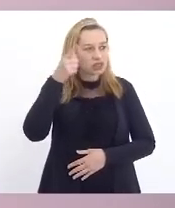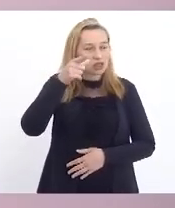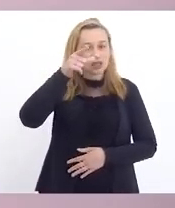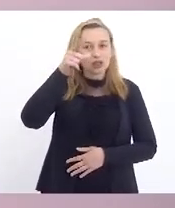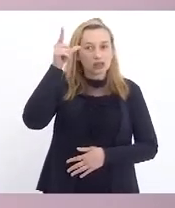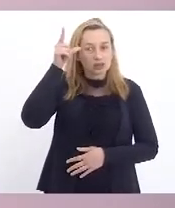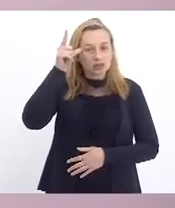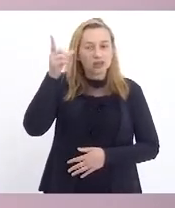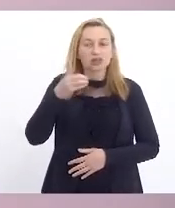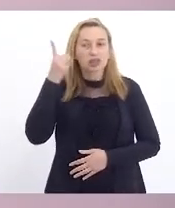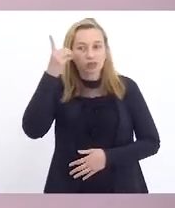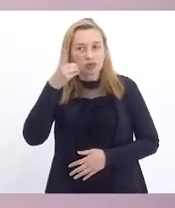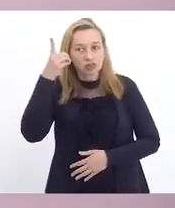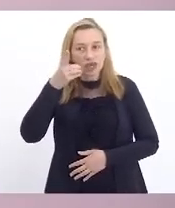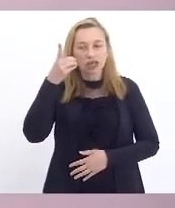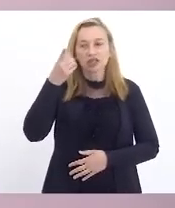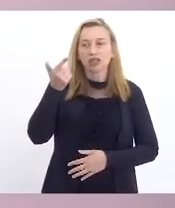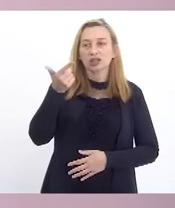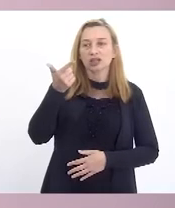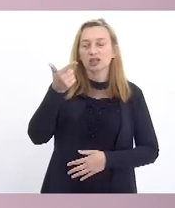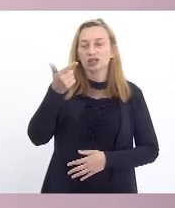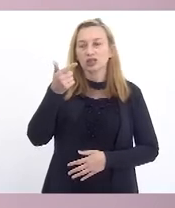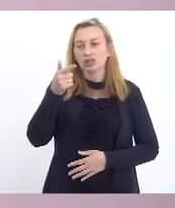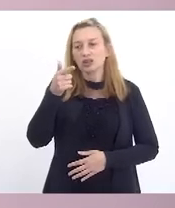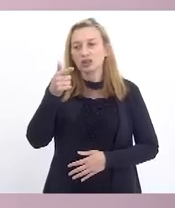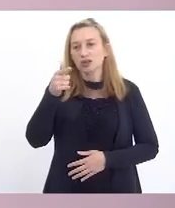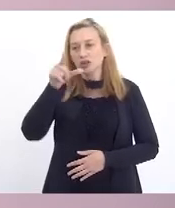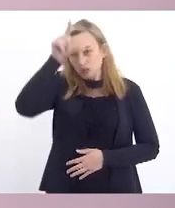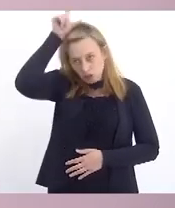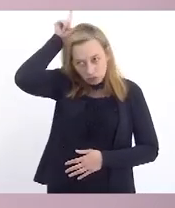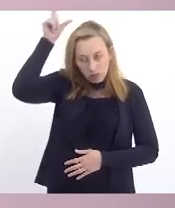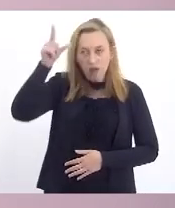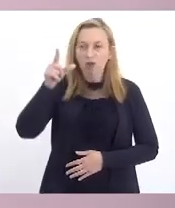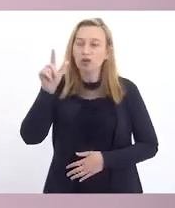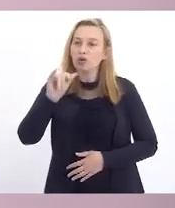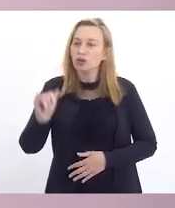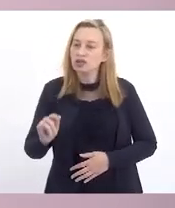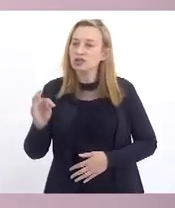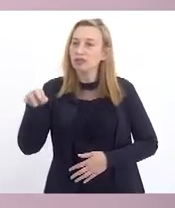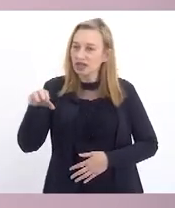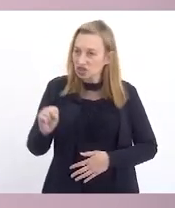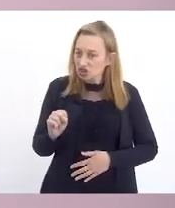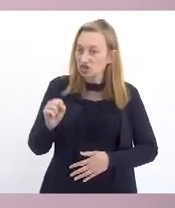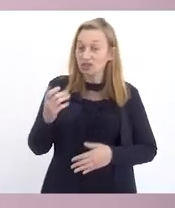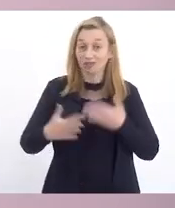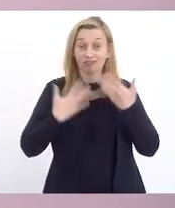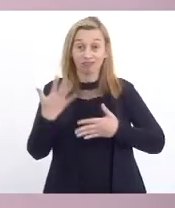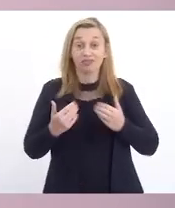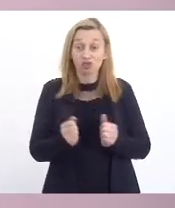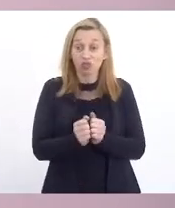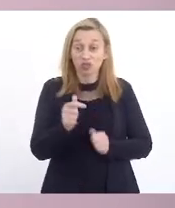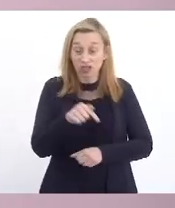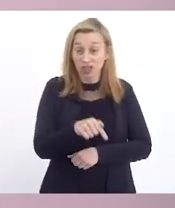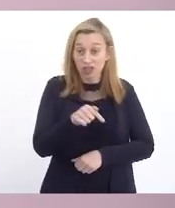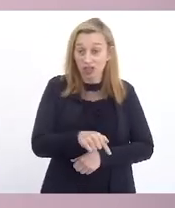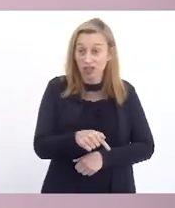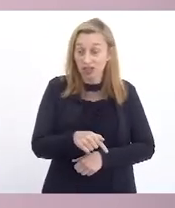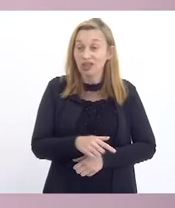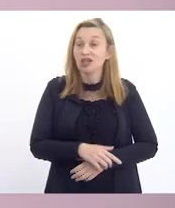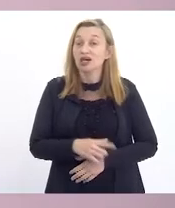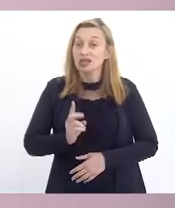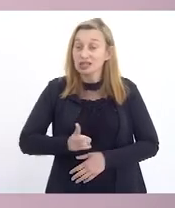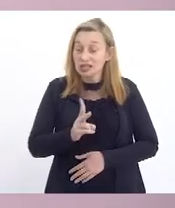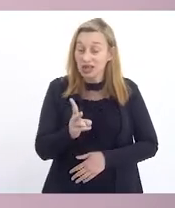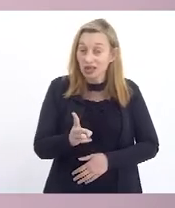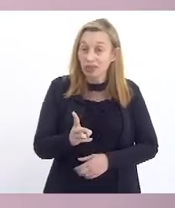deputado Luiz Paulo, Luiz Martins, deputado Valdec. É sempre um prazer estar aqui. Estou até de férias, mas vim porque eu gosto sempre